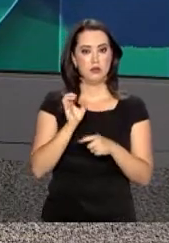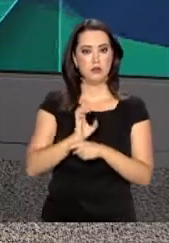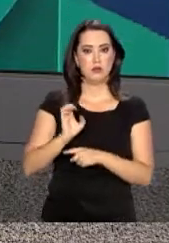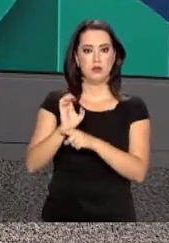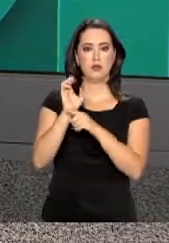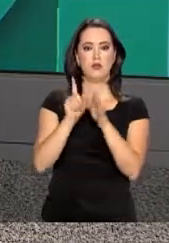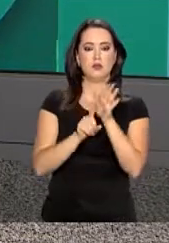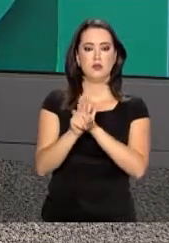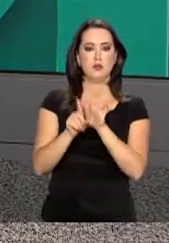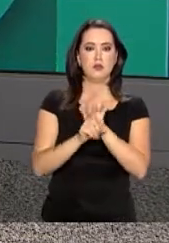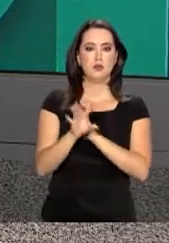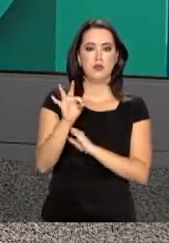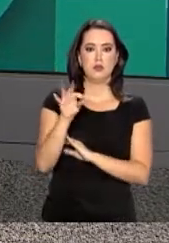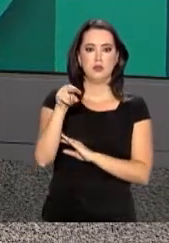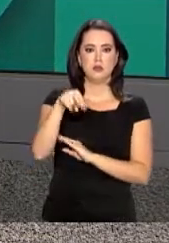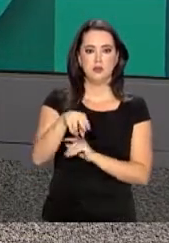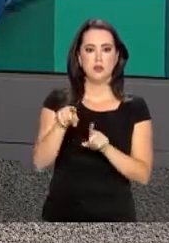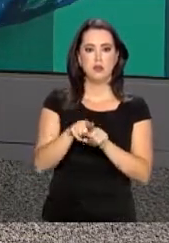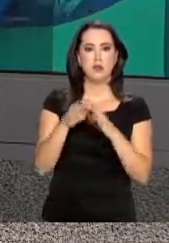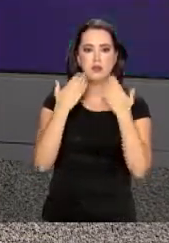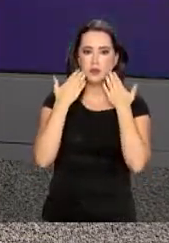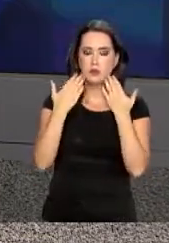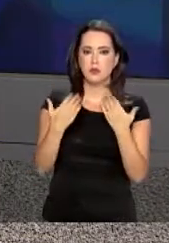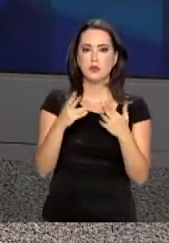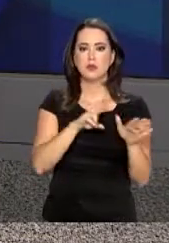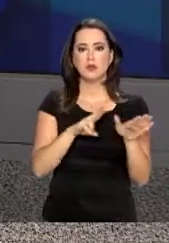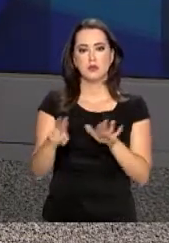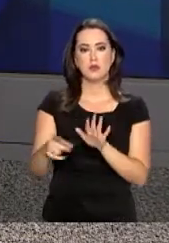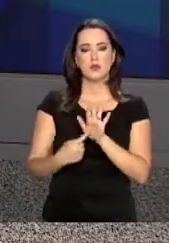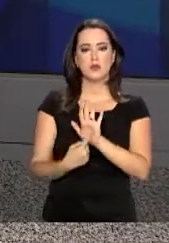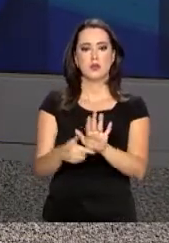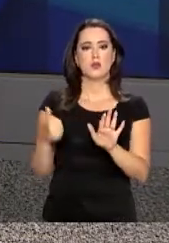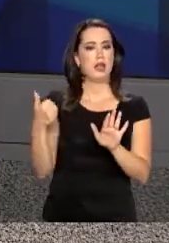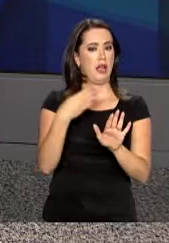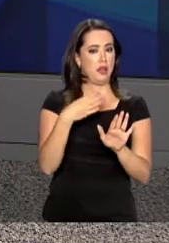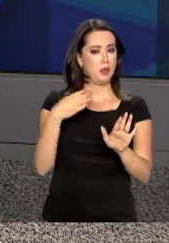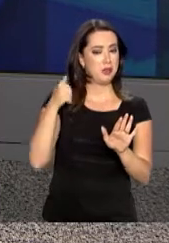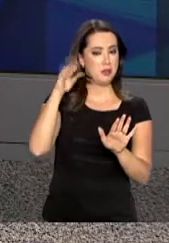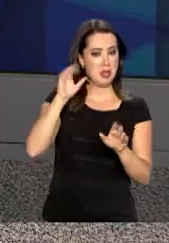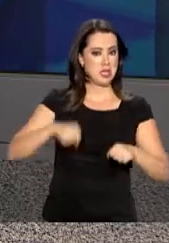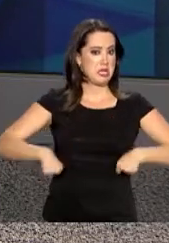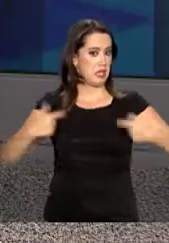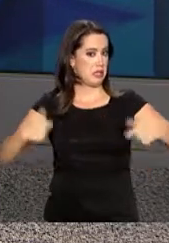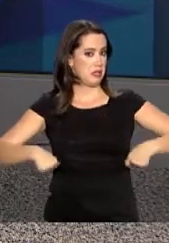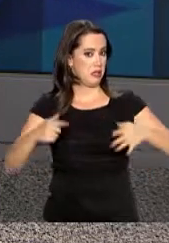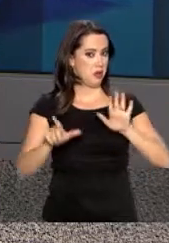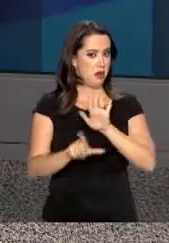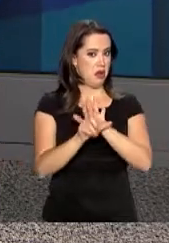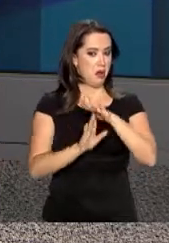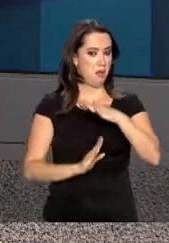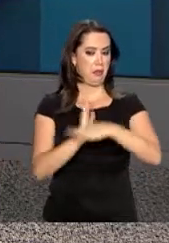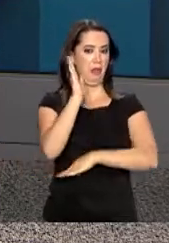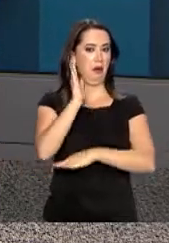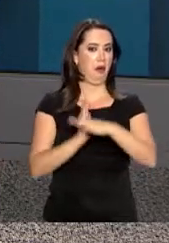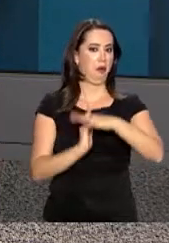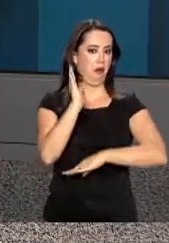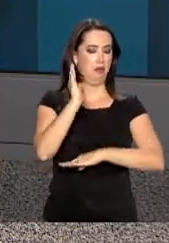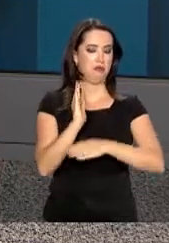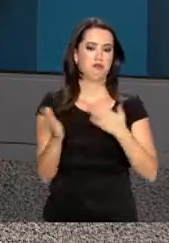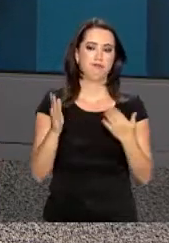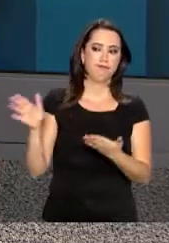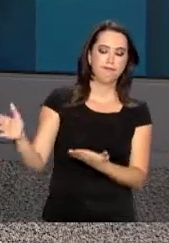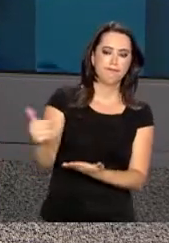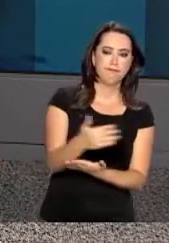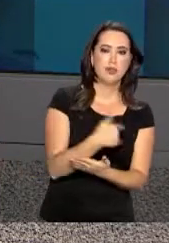apresentado nesta semana mostra que 14 deles estão gastando mais do que a lei permite, considerando a arrecadação.